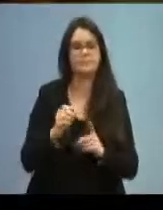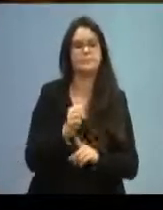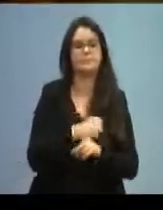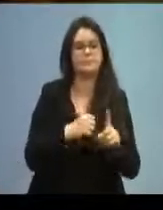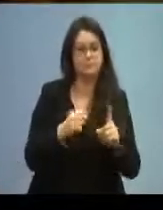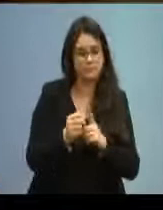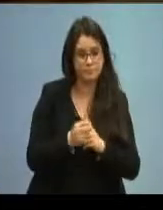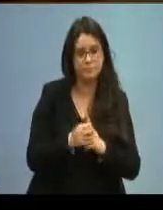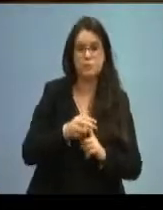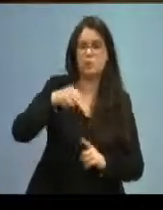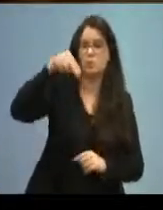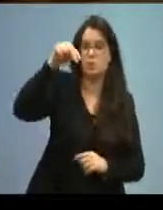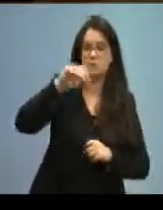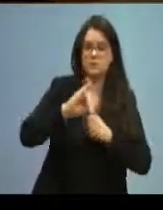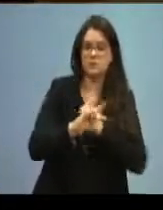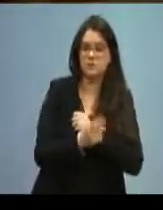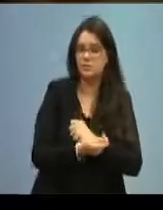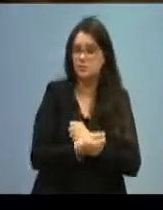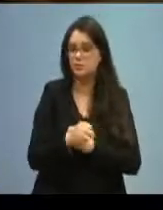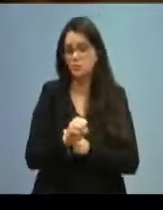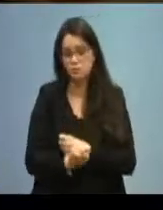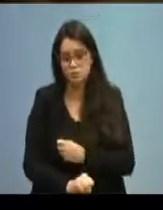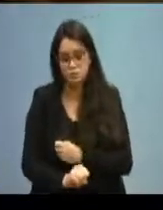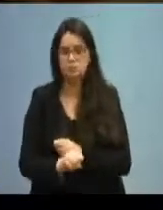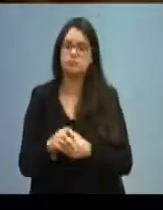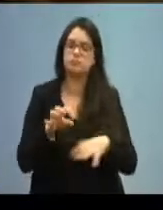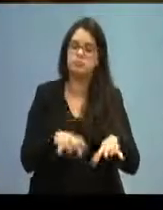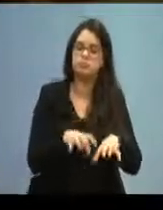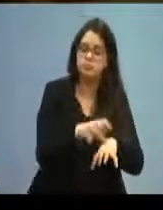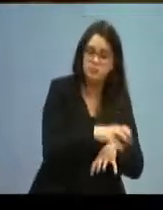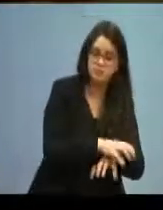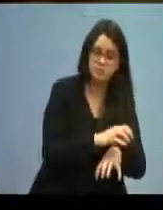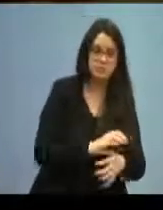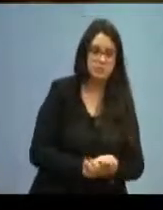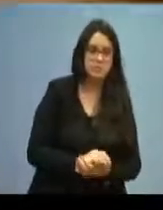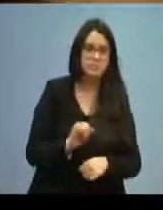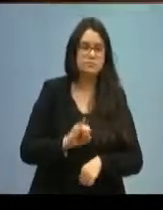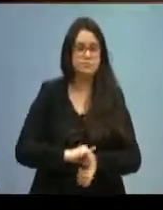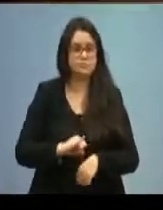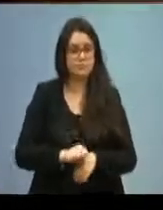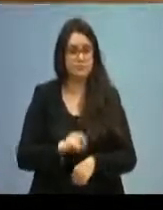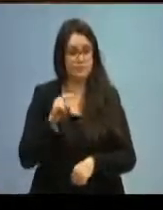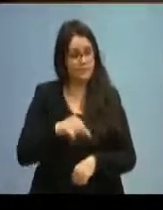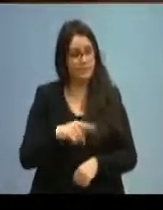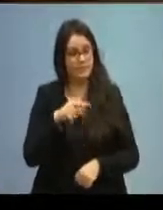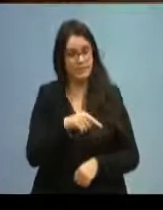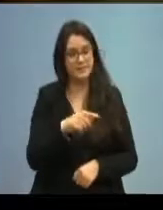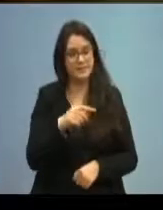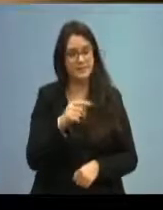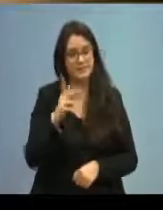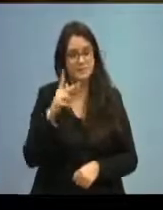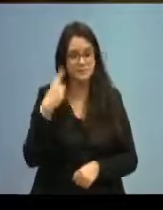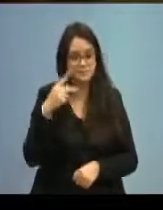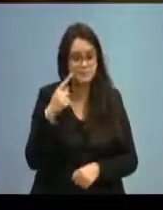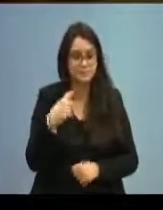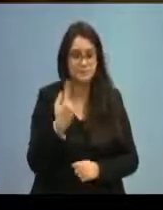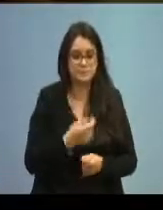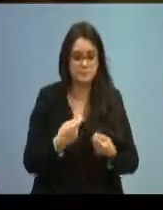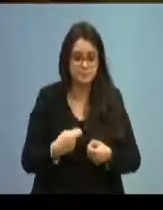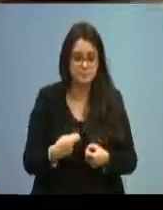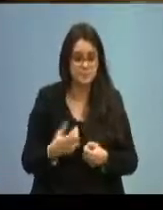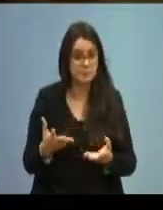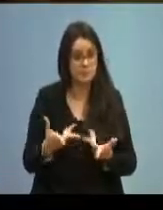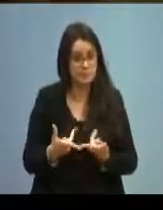norte da ilha, no centro, no continente, né? Então, é dessa política que a gente precisa qualificar a Câmara Municipal. E